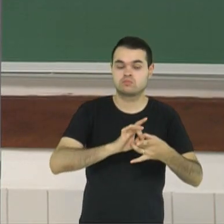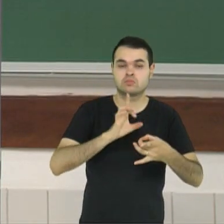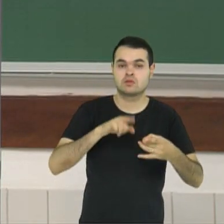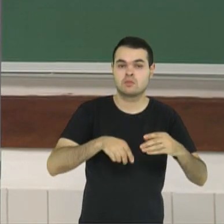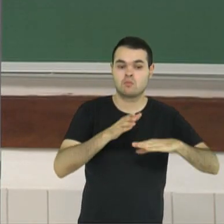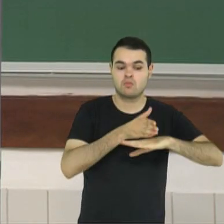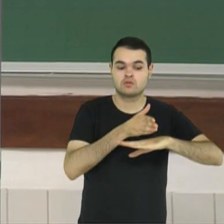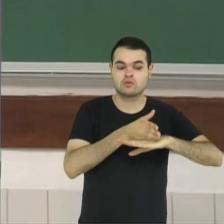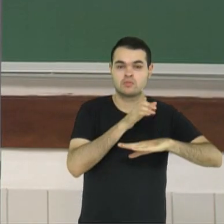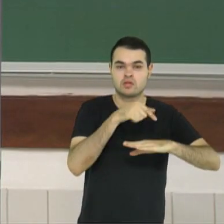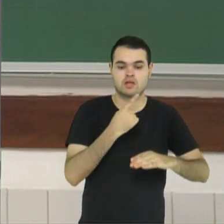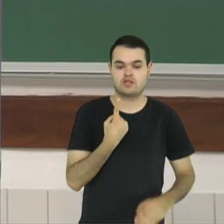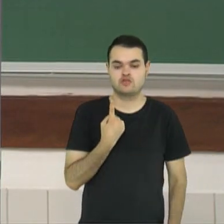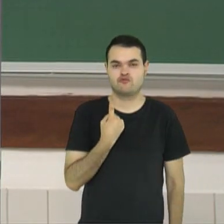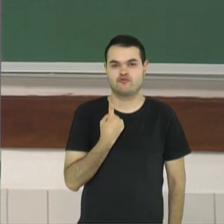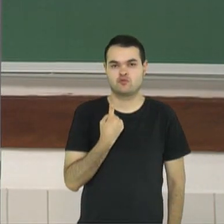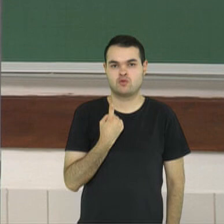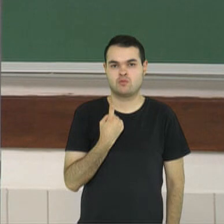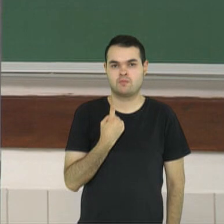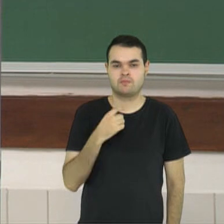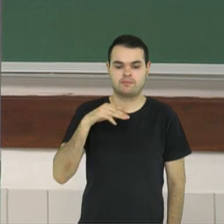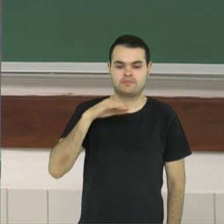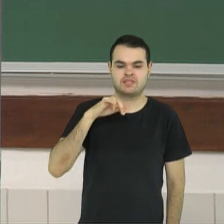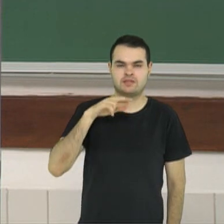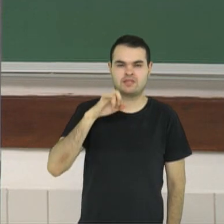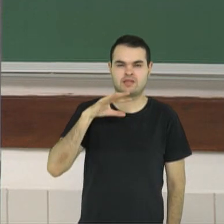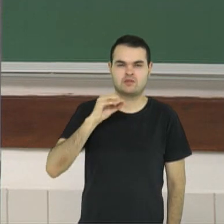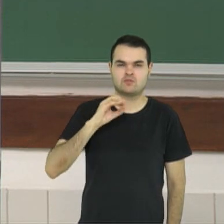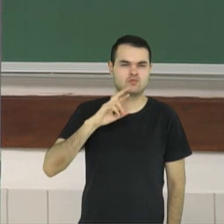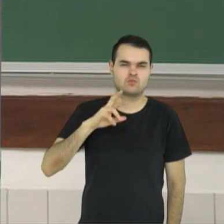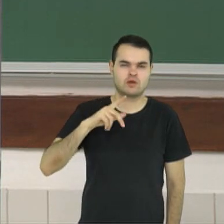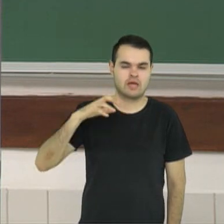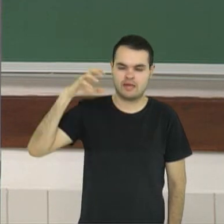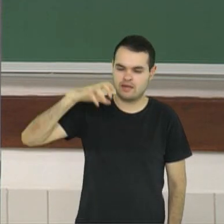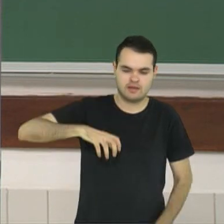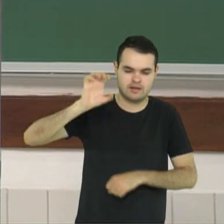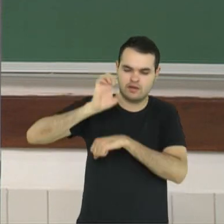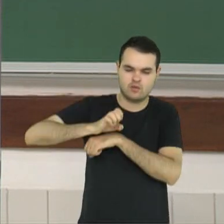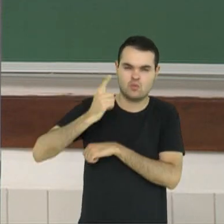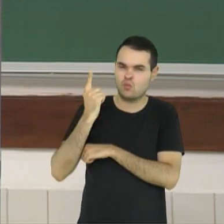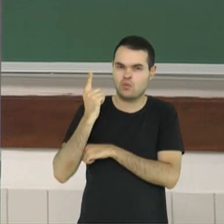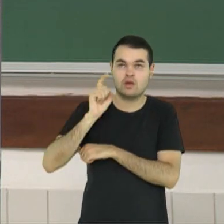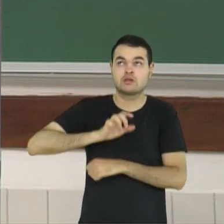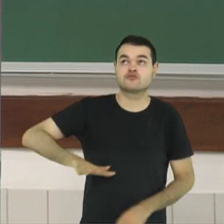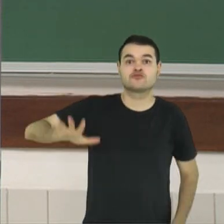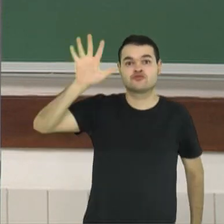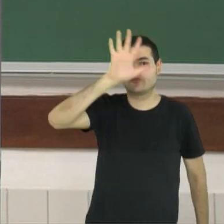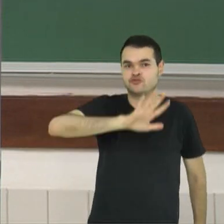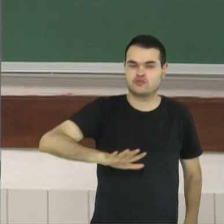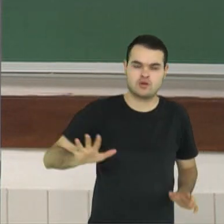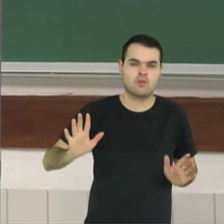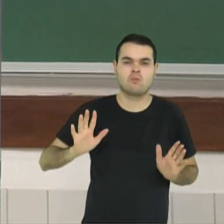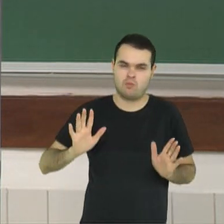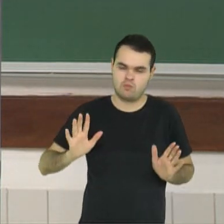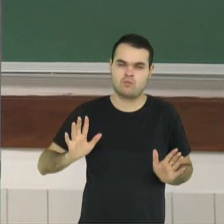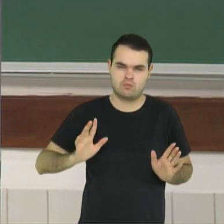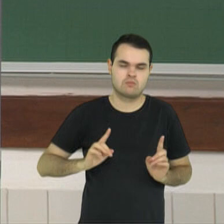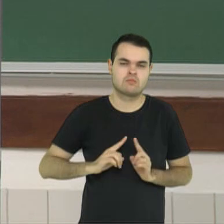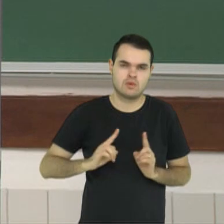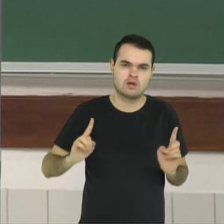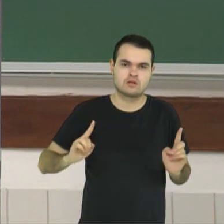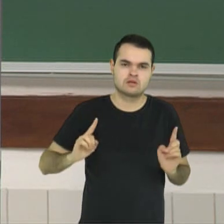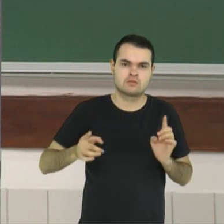à expressão individual. Mineiro, a gente não pode considerar ele como regional, porque o modernismo é uma coisa geral. Tá? Mas ele, ali